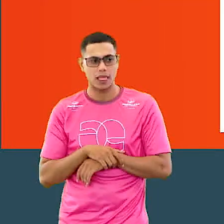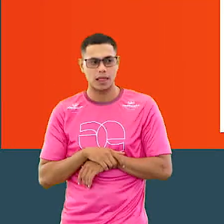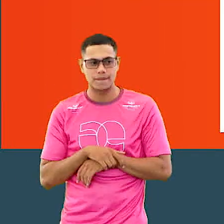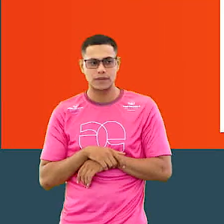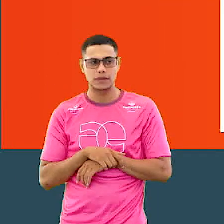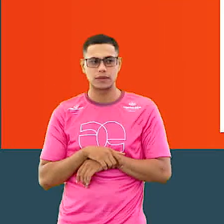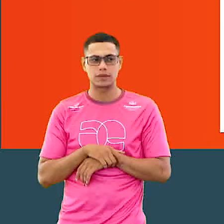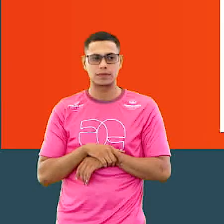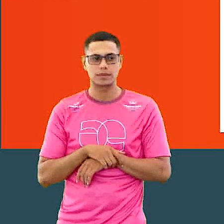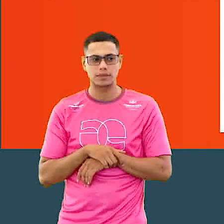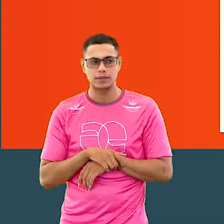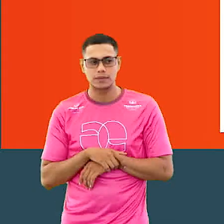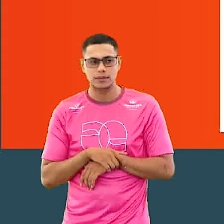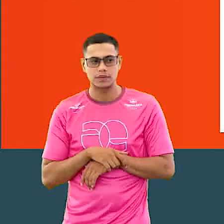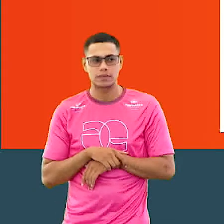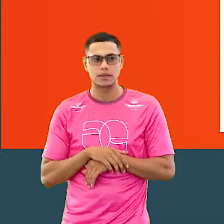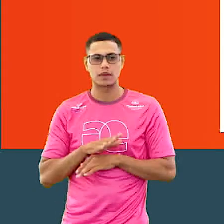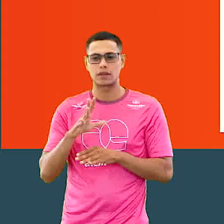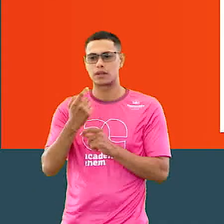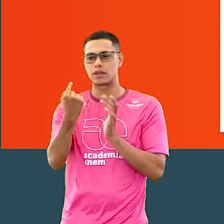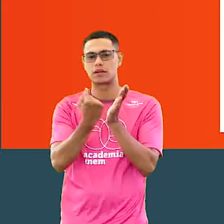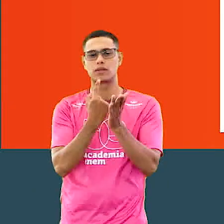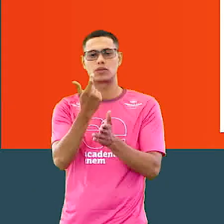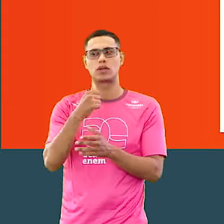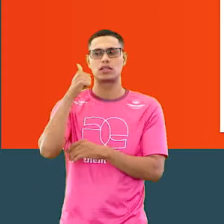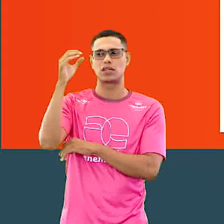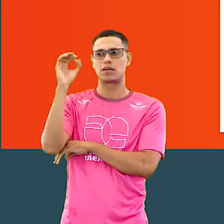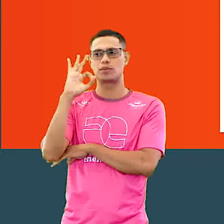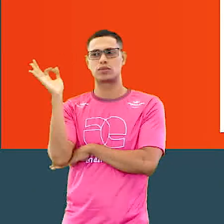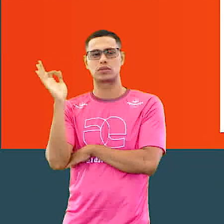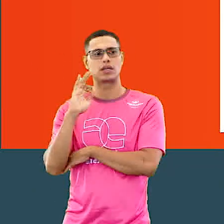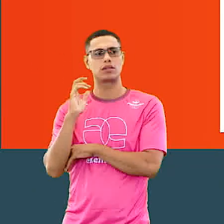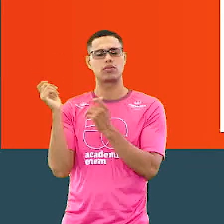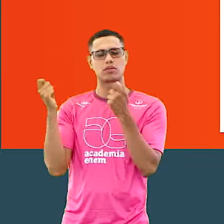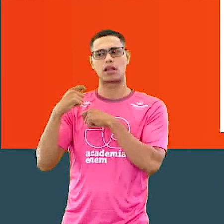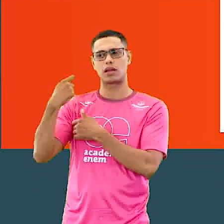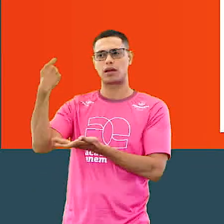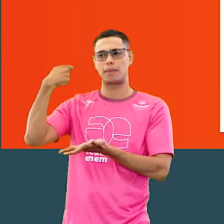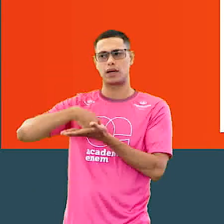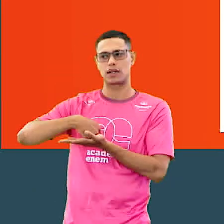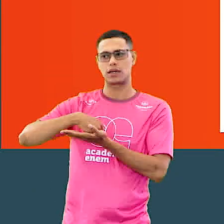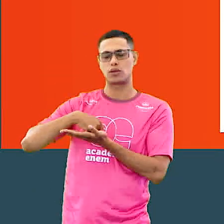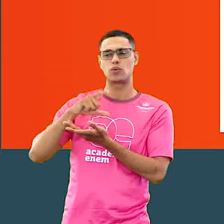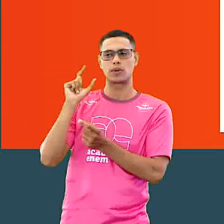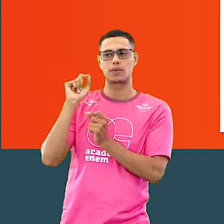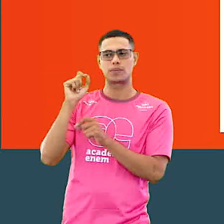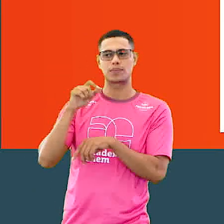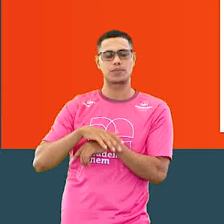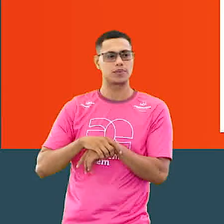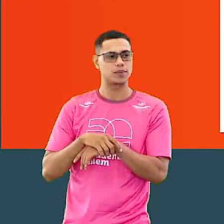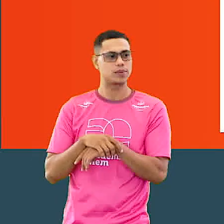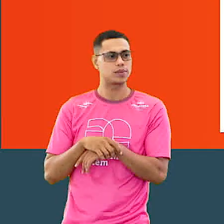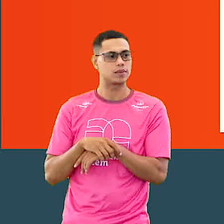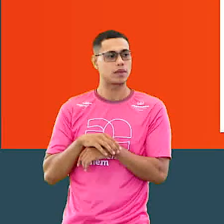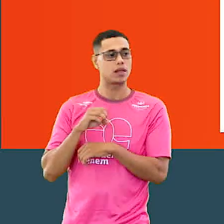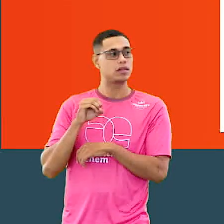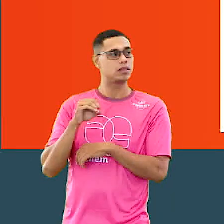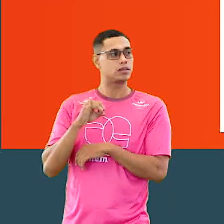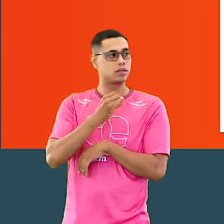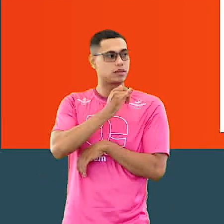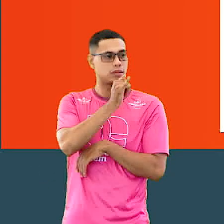Mas aí, mesmo sendo 100%, a pessoa não vai ter que pagar depois? Vamos lá. Se você